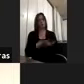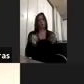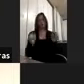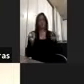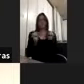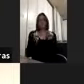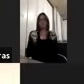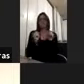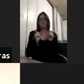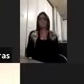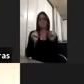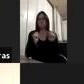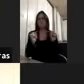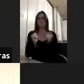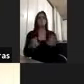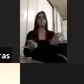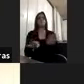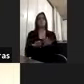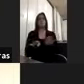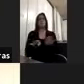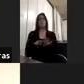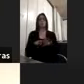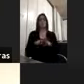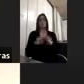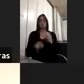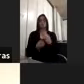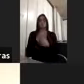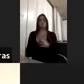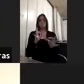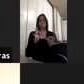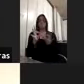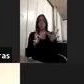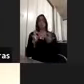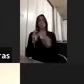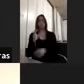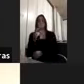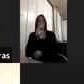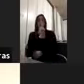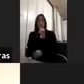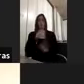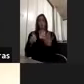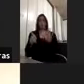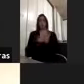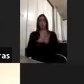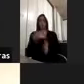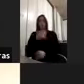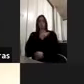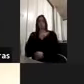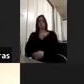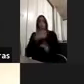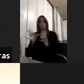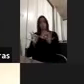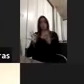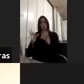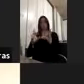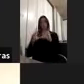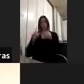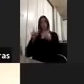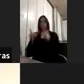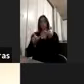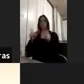Os barracos foram fabricados aí pelo pessoal lá, os próprios companheiros que foram demitidos, até inclusive tem até